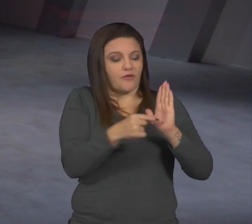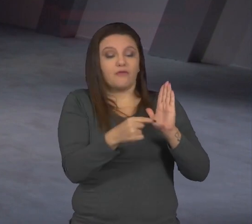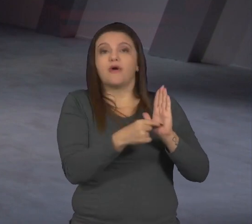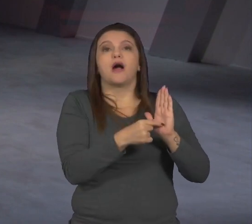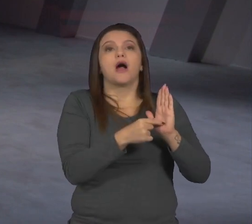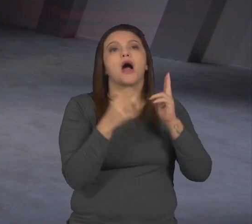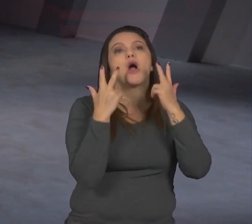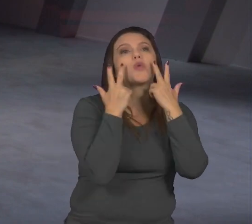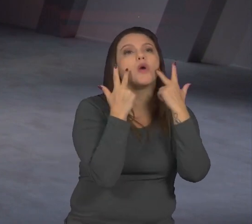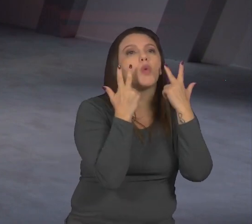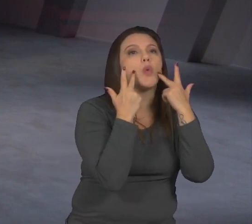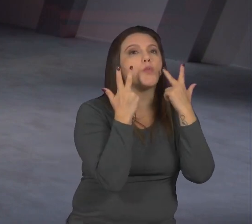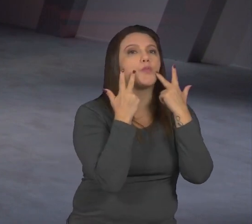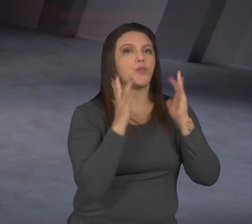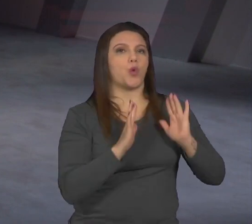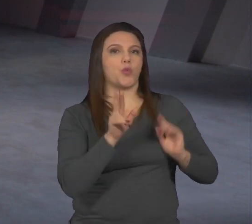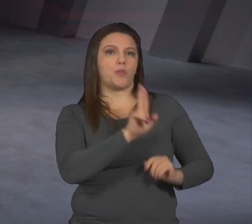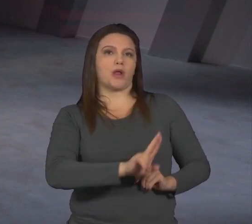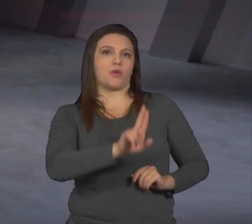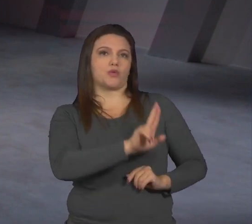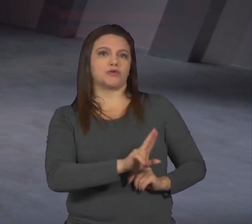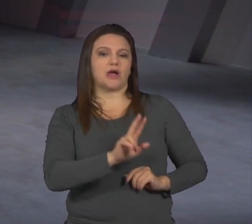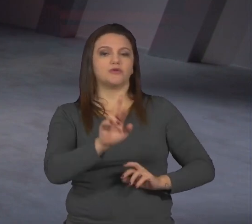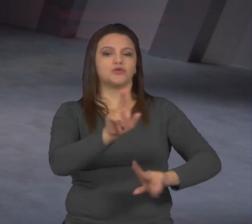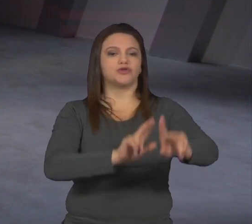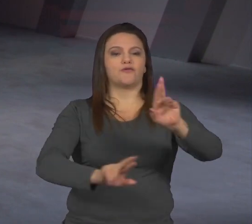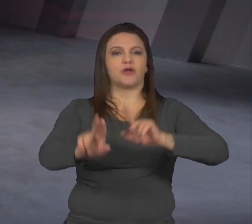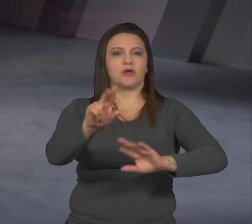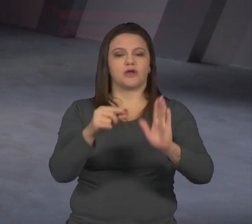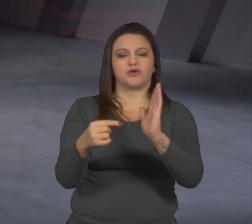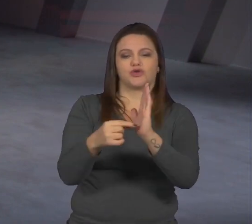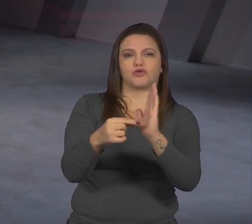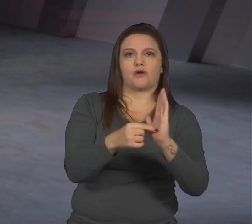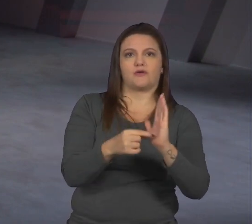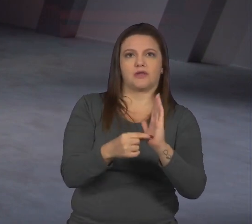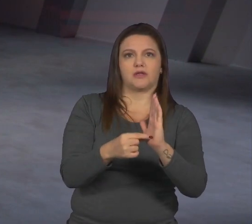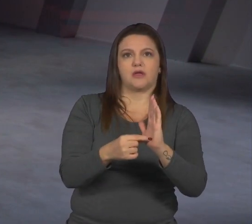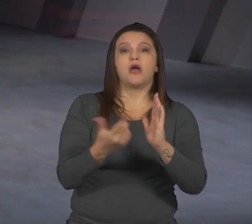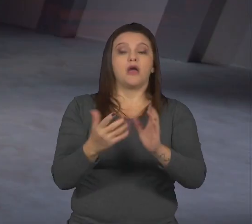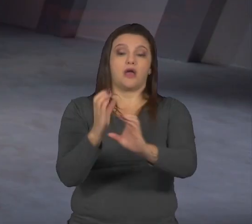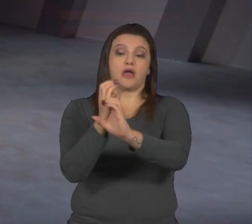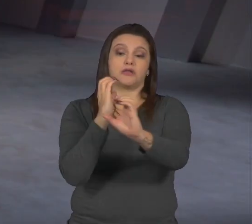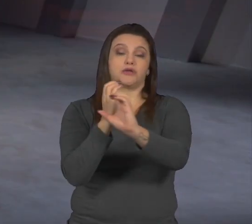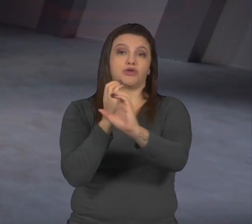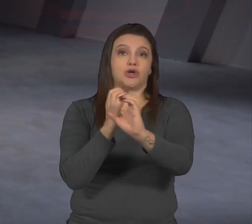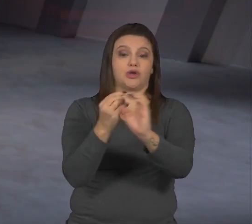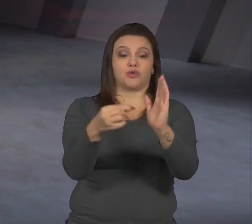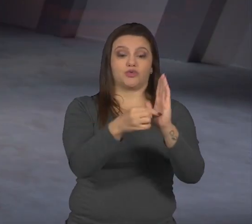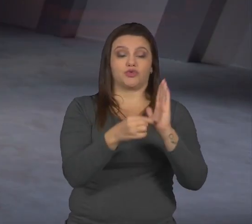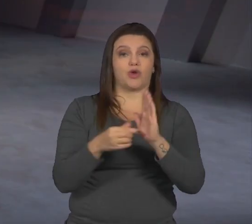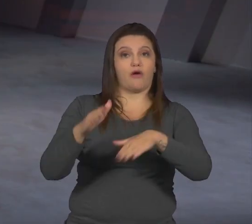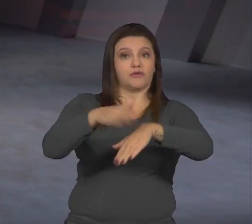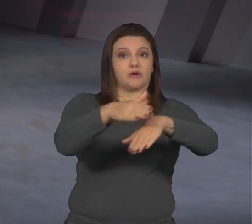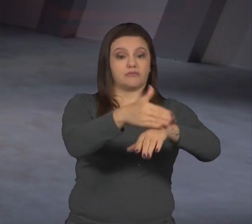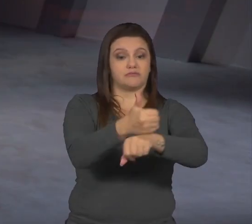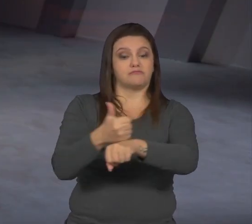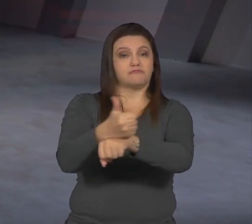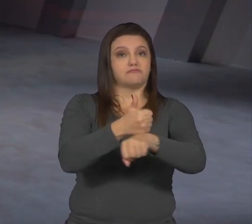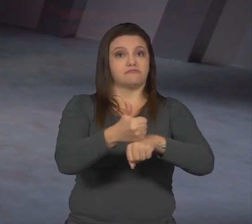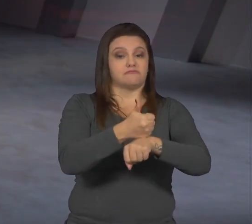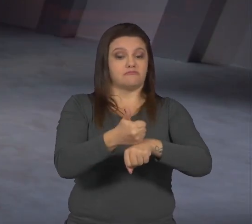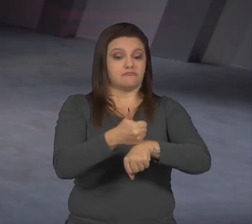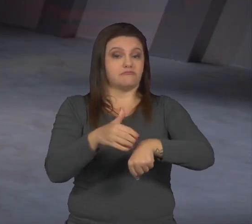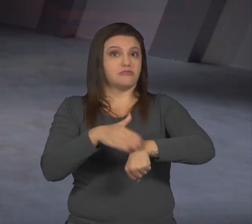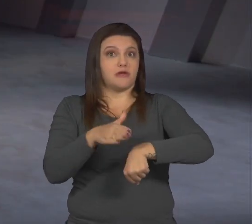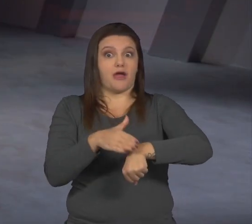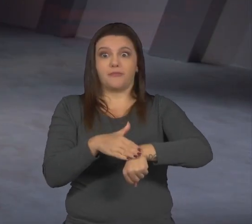os diferentes softwares. E aí os meus especialistas, os meus engenheiros de software, podem gastar o seu tempo naquilo